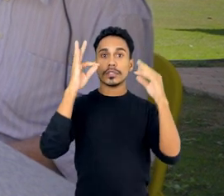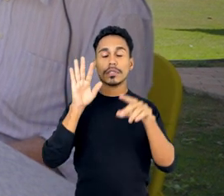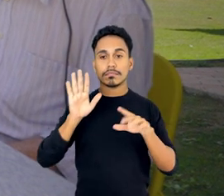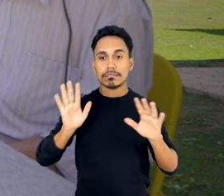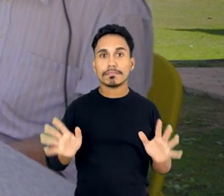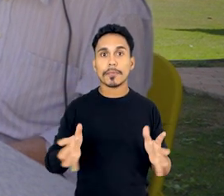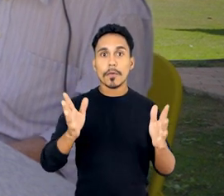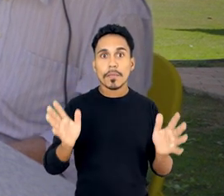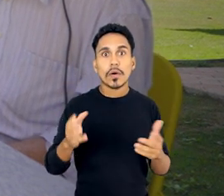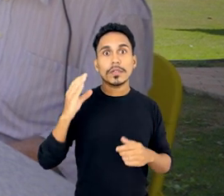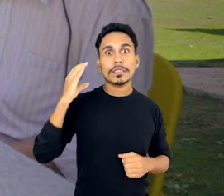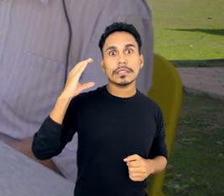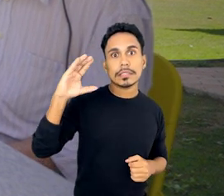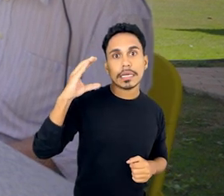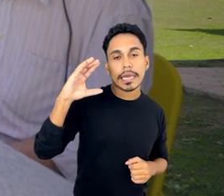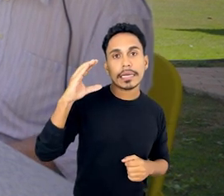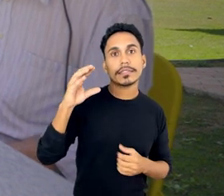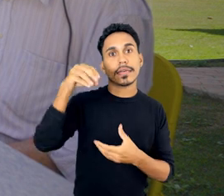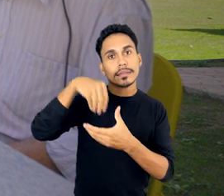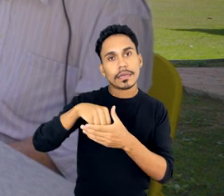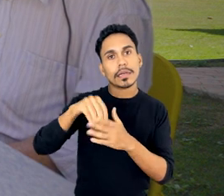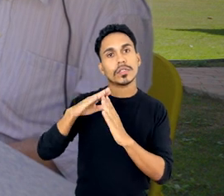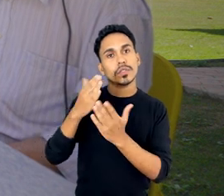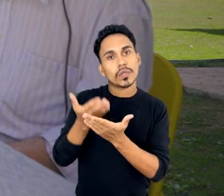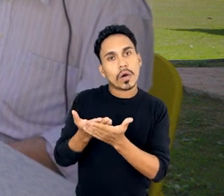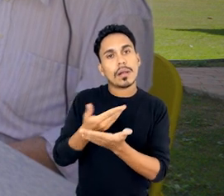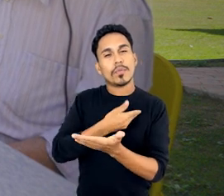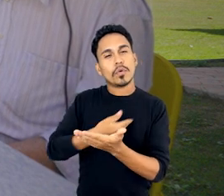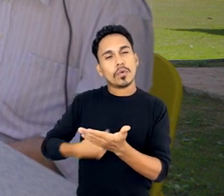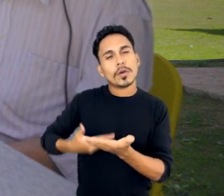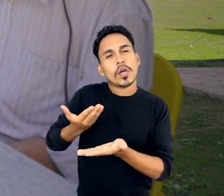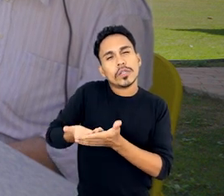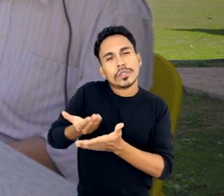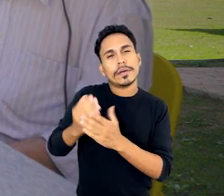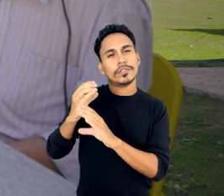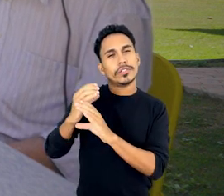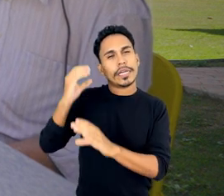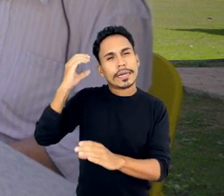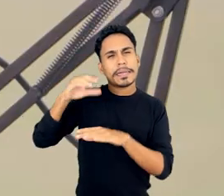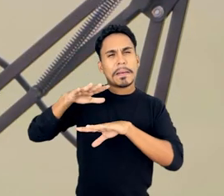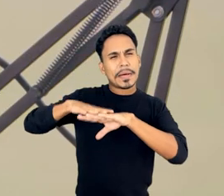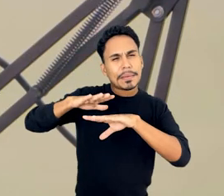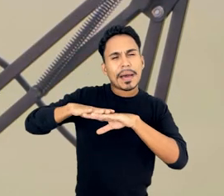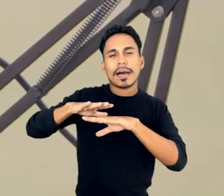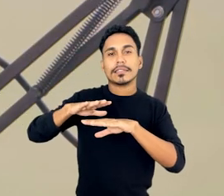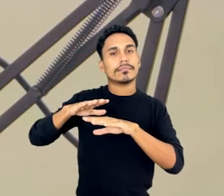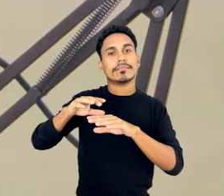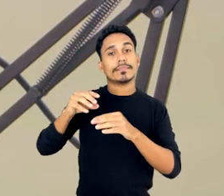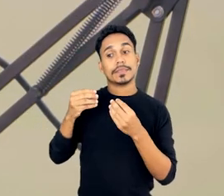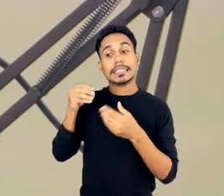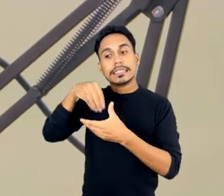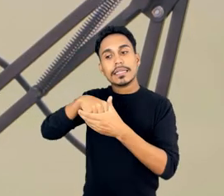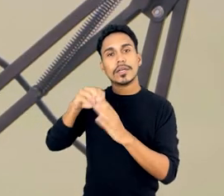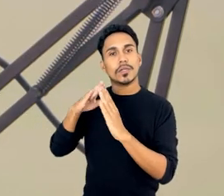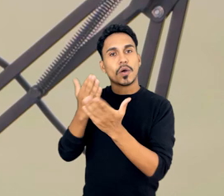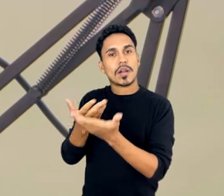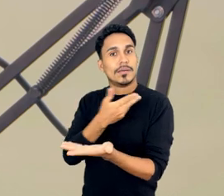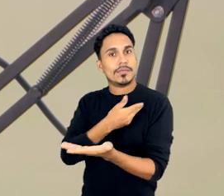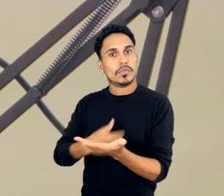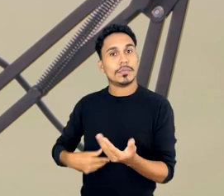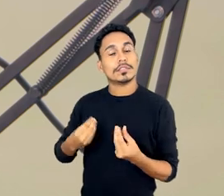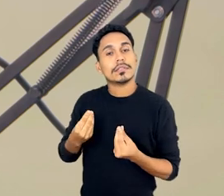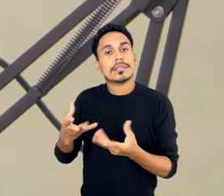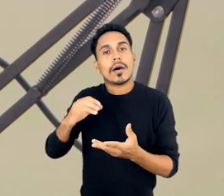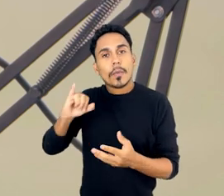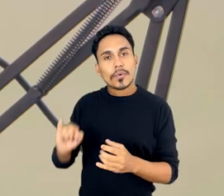ciência de tecnologia Engenharia e matemática nas escolas públicas a importância que isso tem pra formação e geração de oportunidades né pra